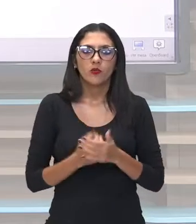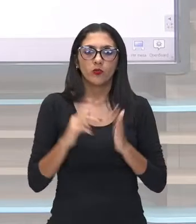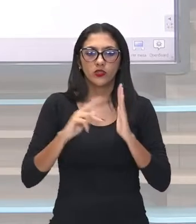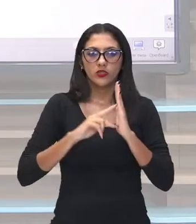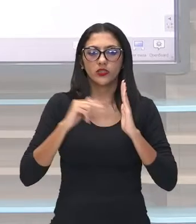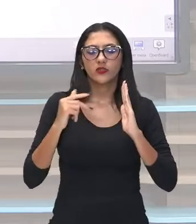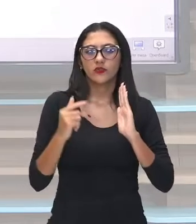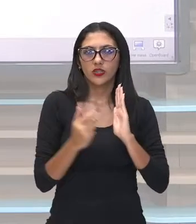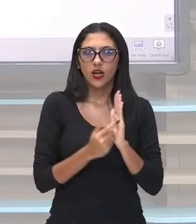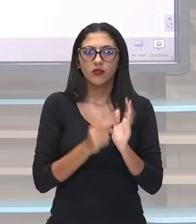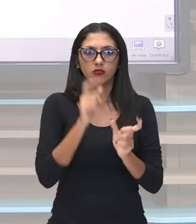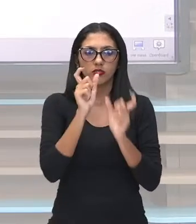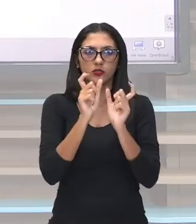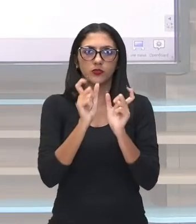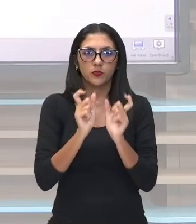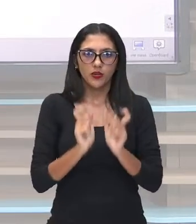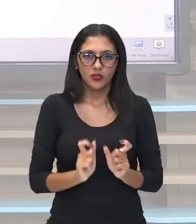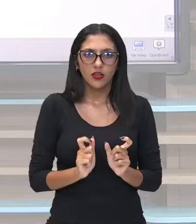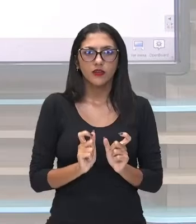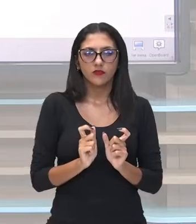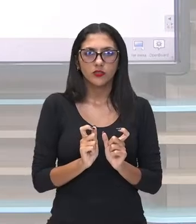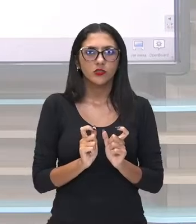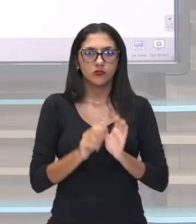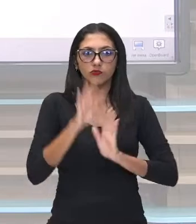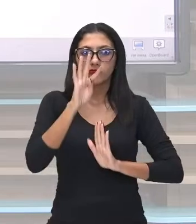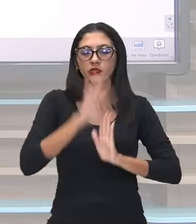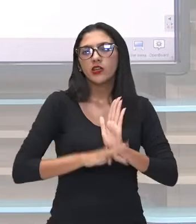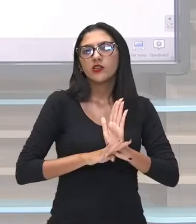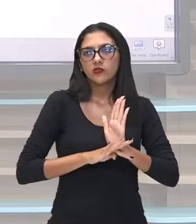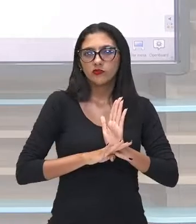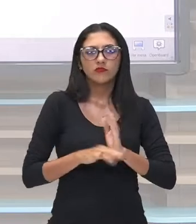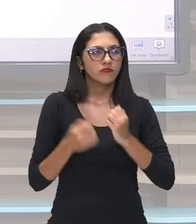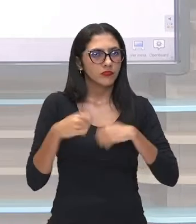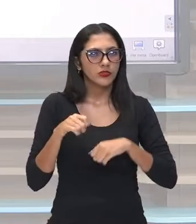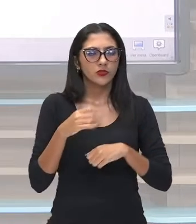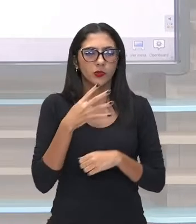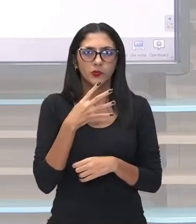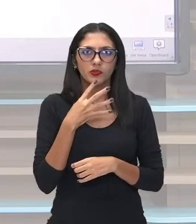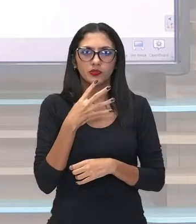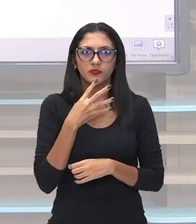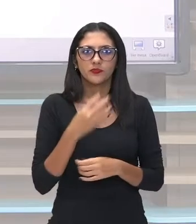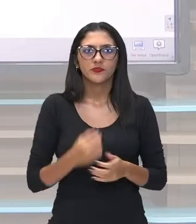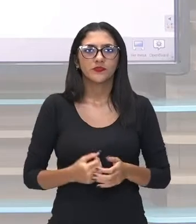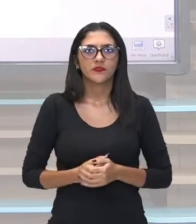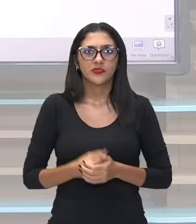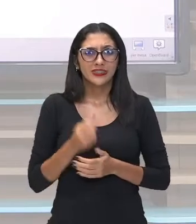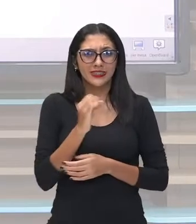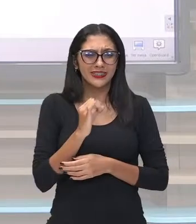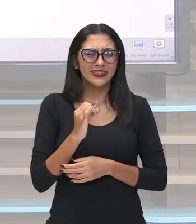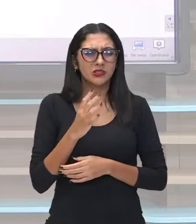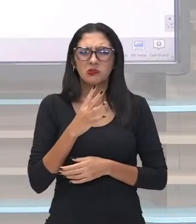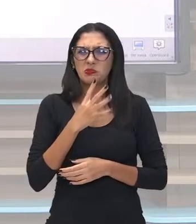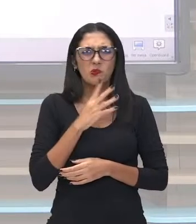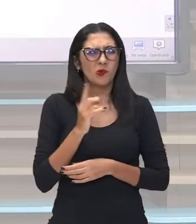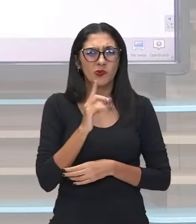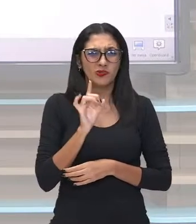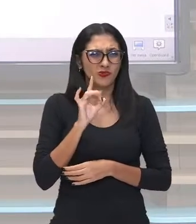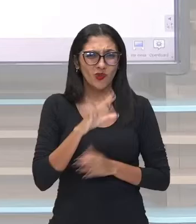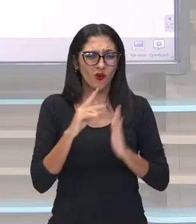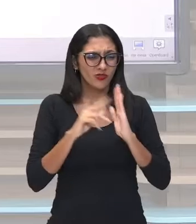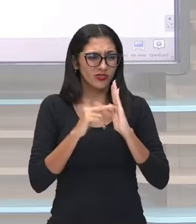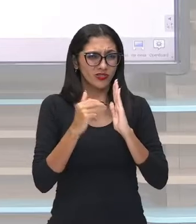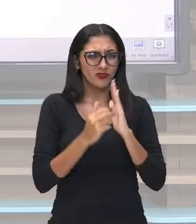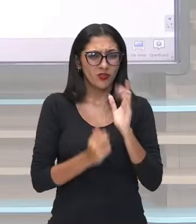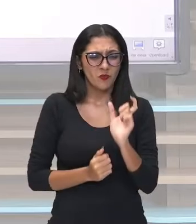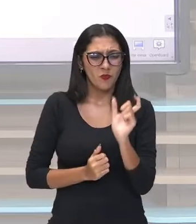das palavras no texto como um todo. Você não entender somente o significado daquela palavra